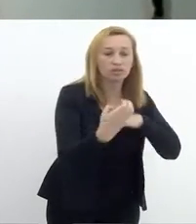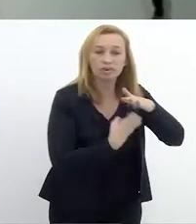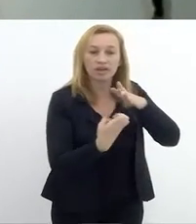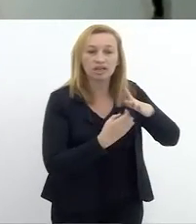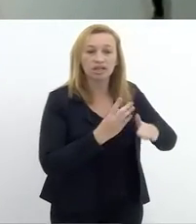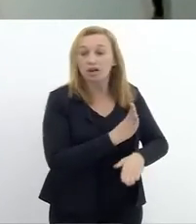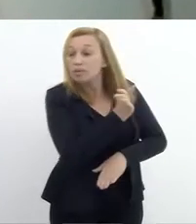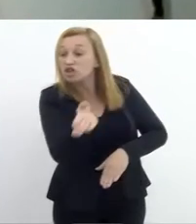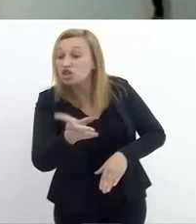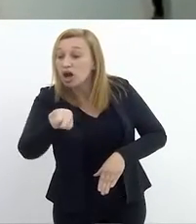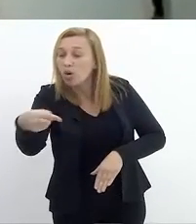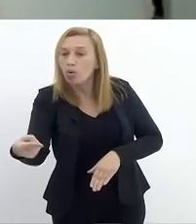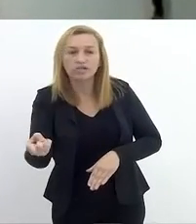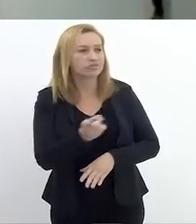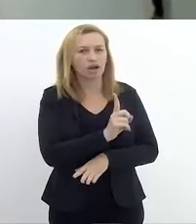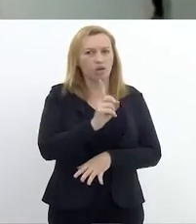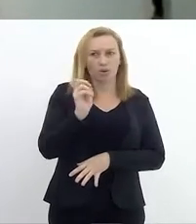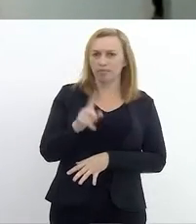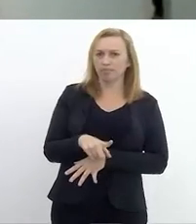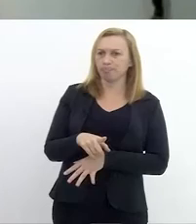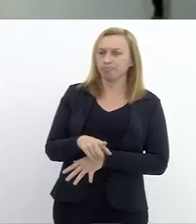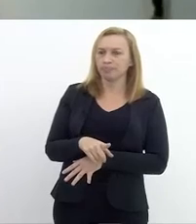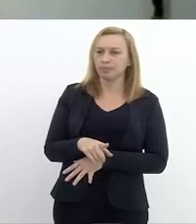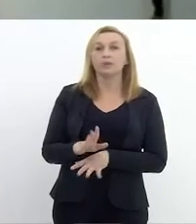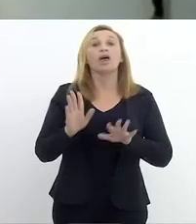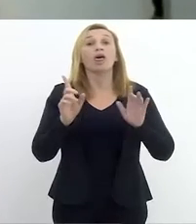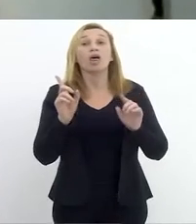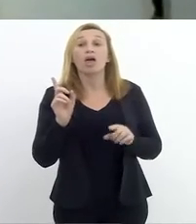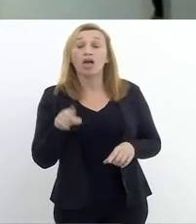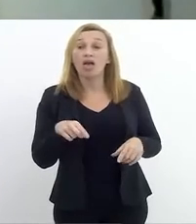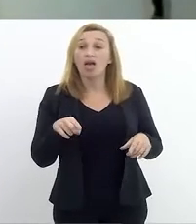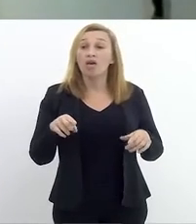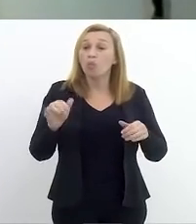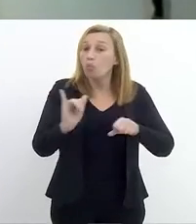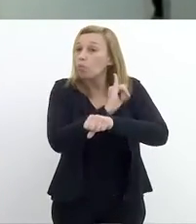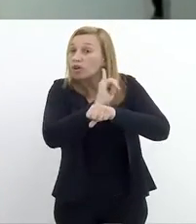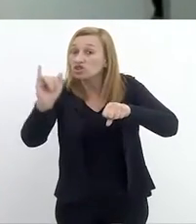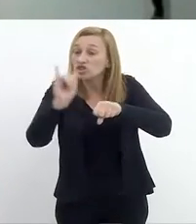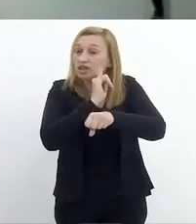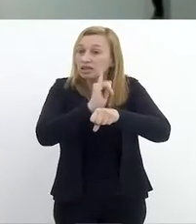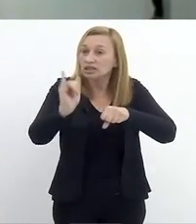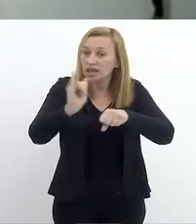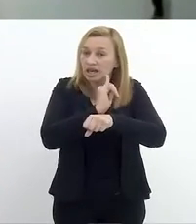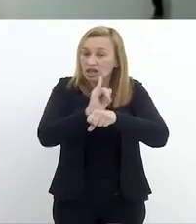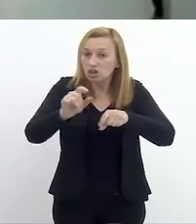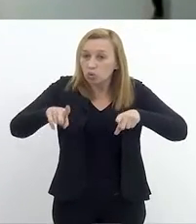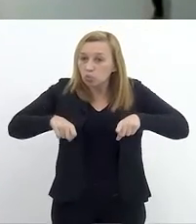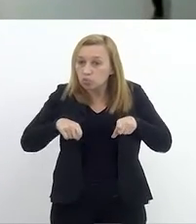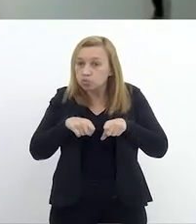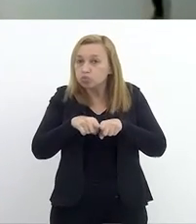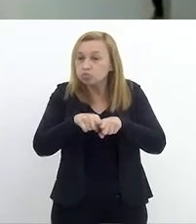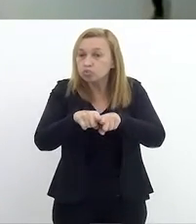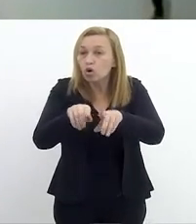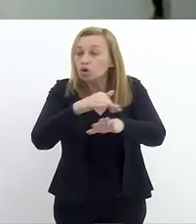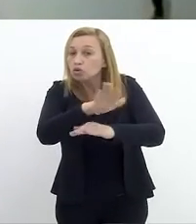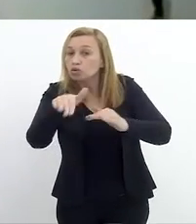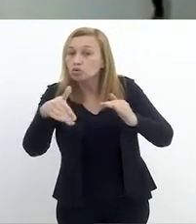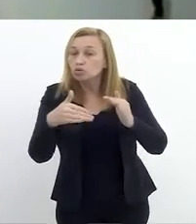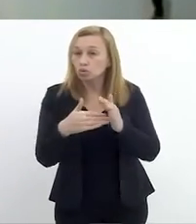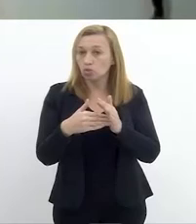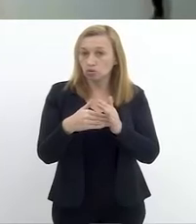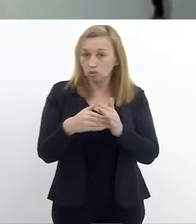universidade passa o bastão para alguém que está numa empresa, que passa o bastão para uma empresa maior. Não é assim.